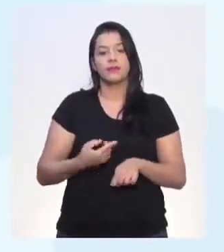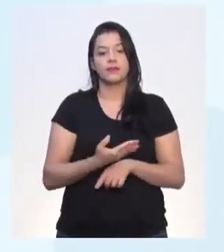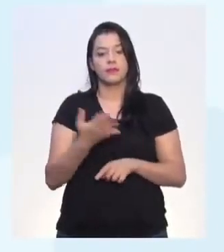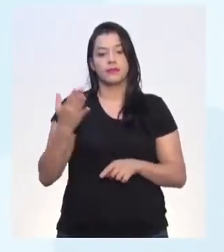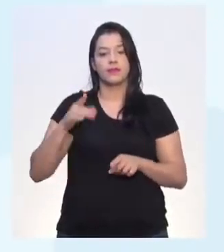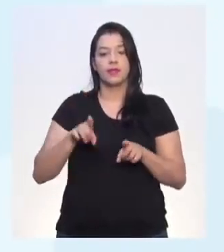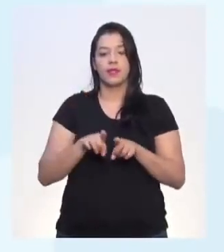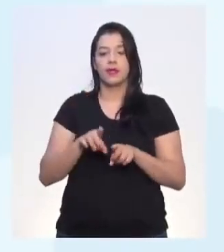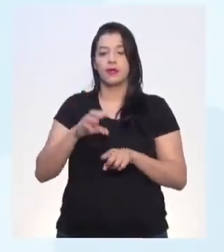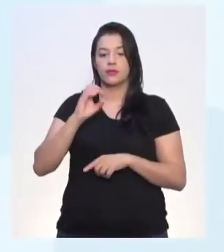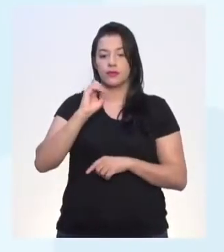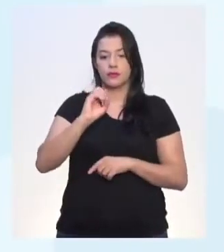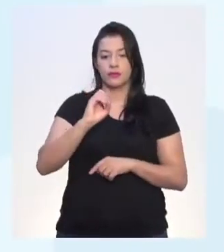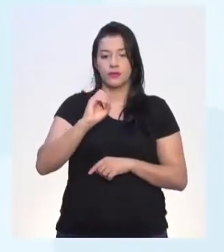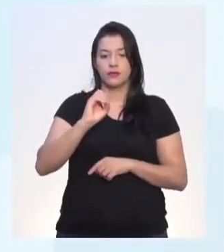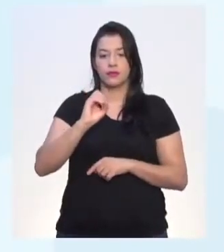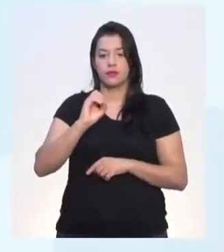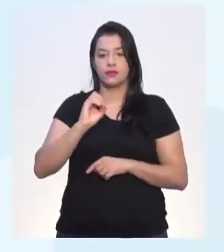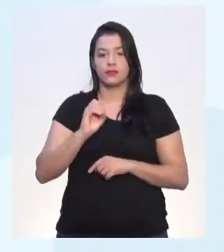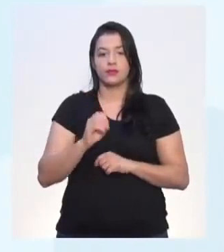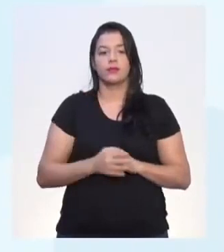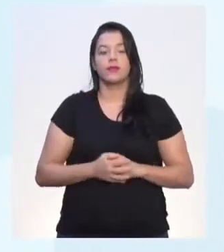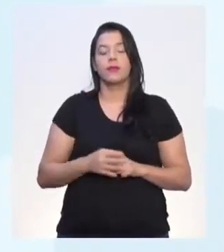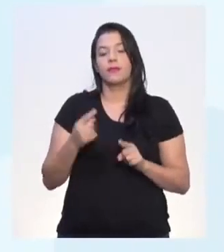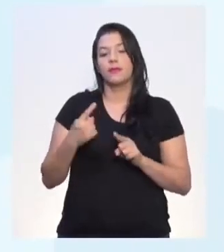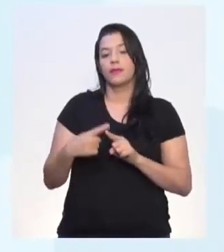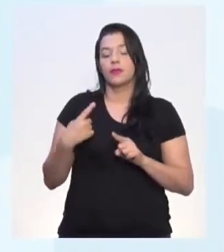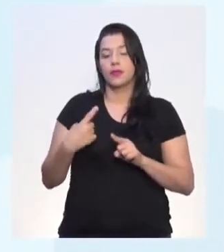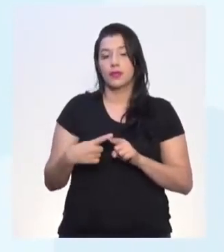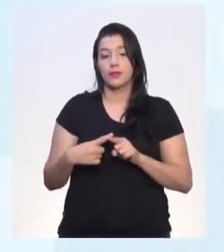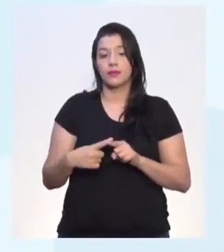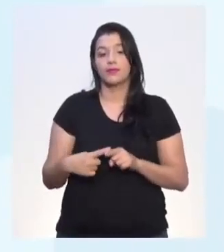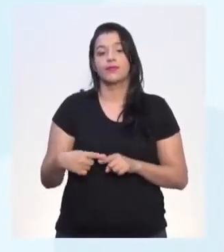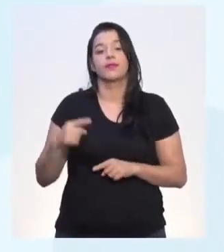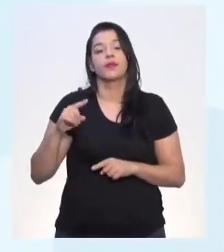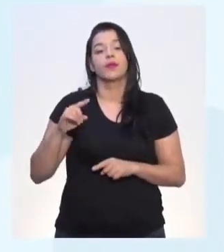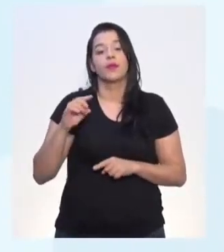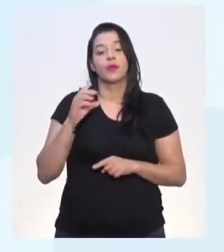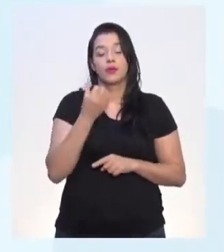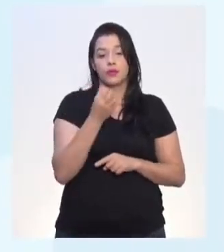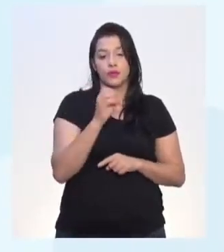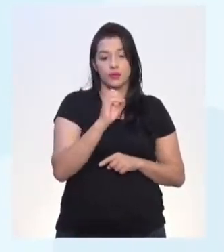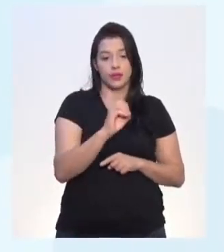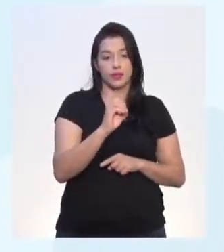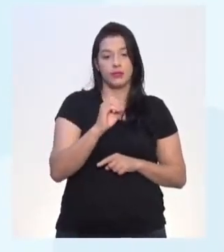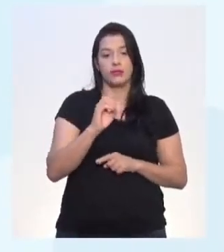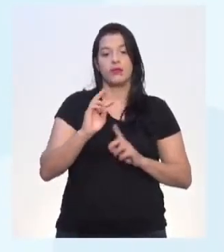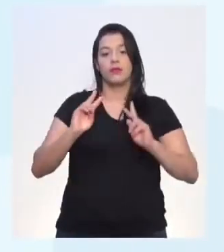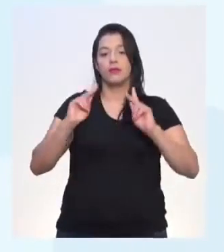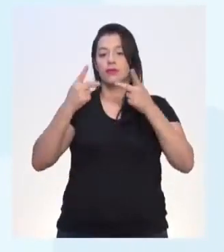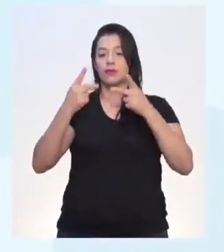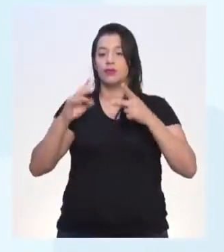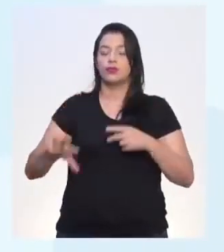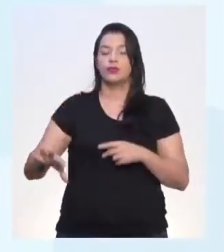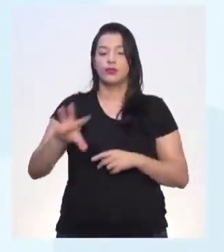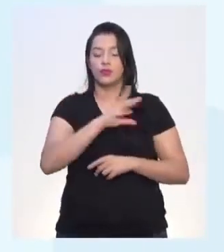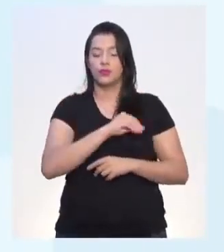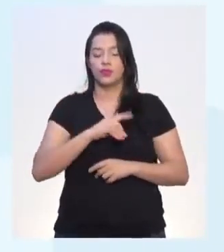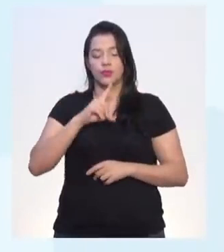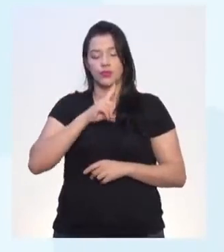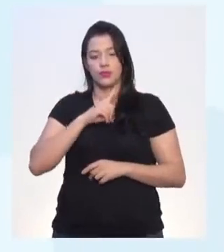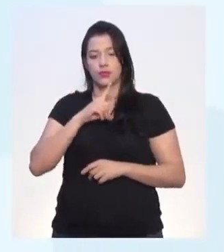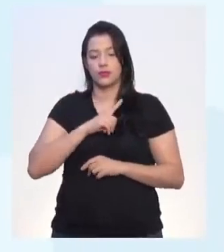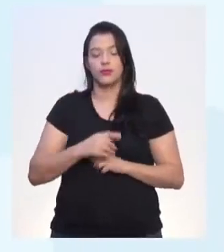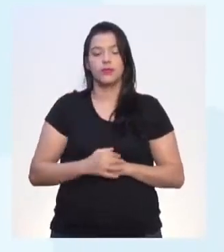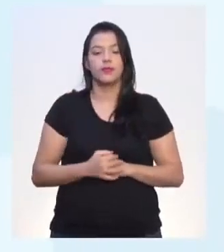mesmo, é o 0, né? Eu não coloquei o 0, porque o 0 ele é múltiplo de todo mundo, tá? E se eu colocar uma tabelinha aqui com 0,